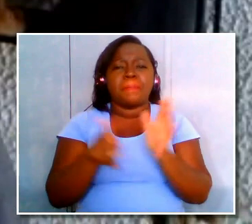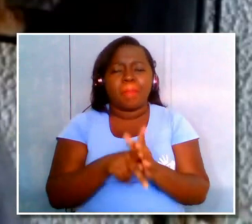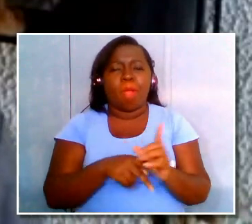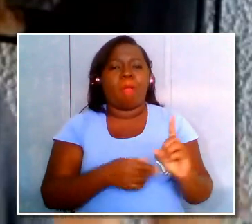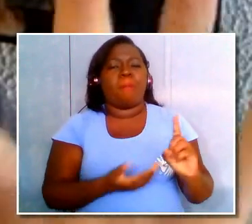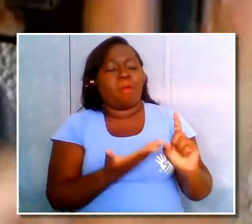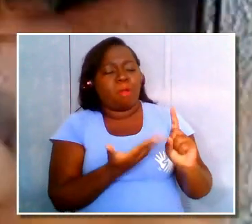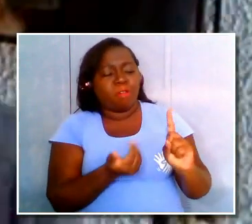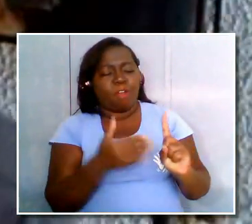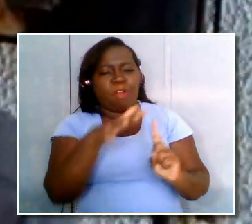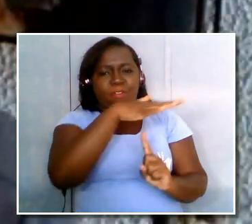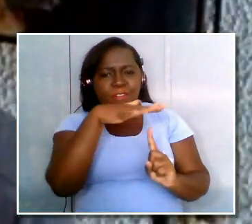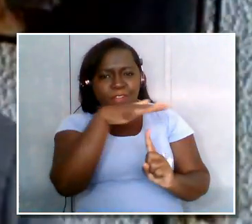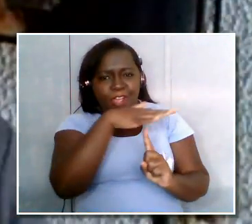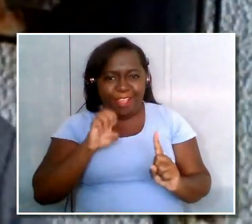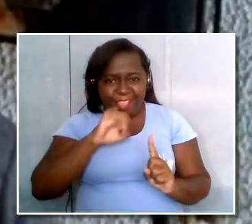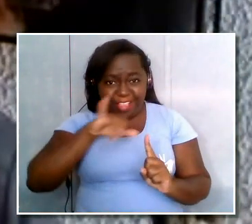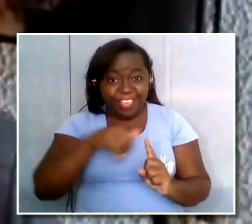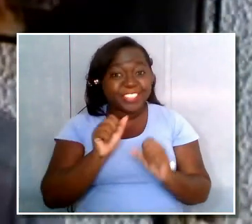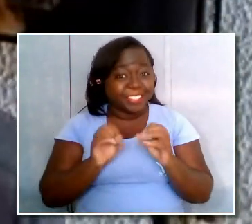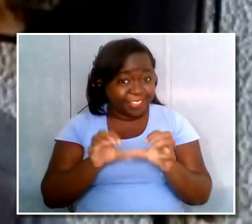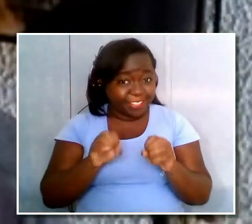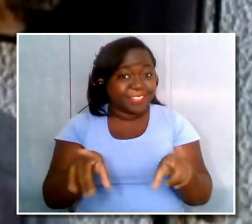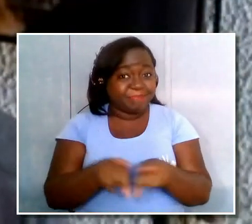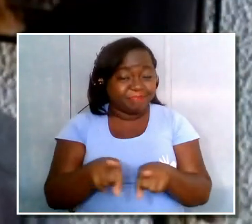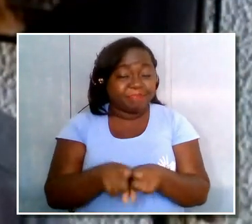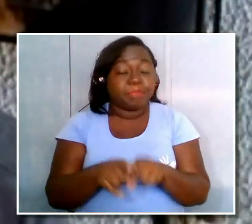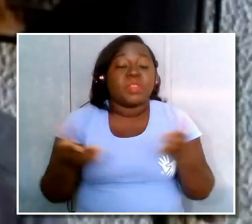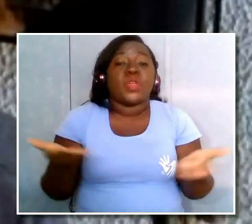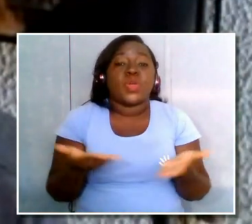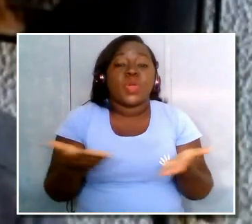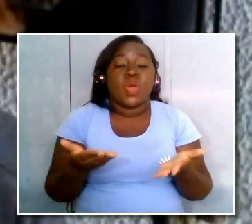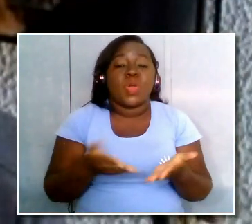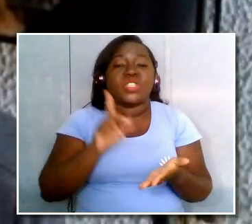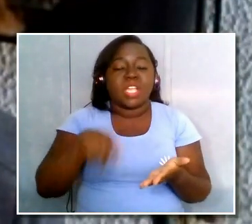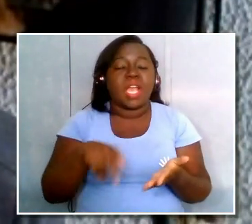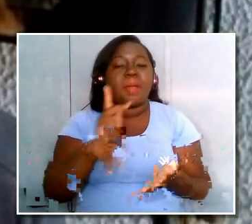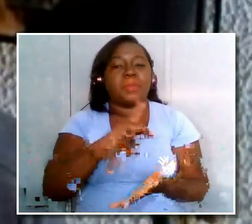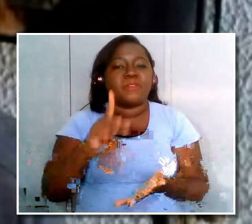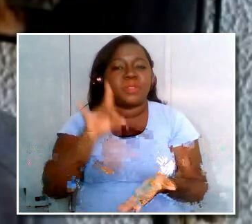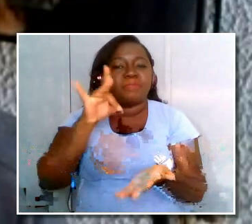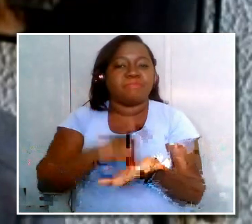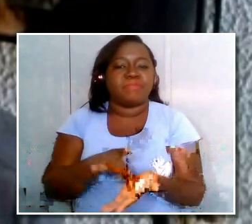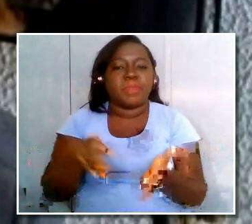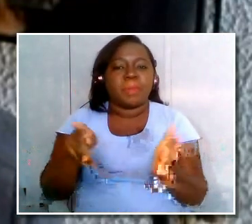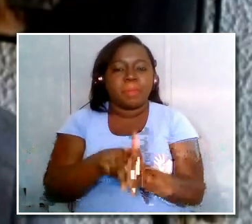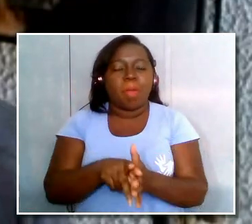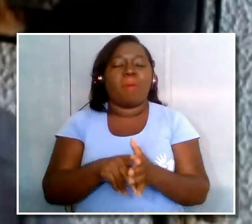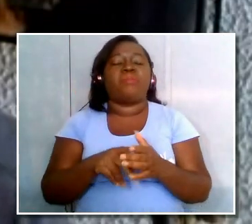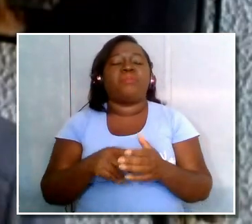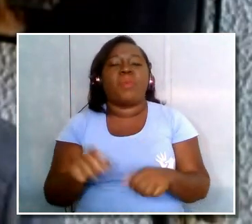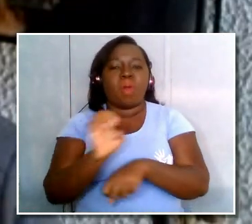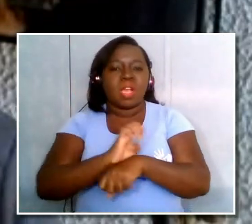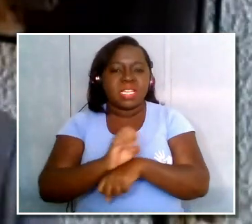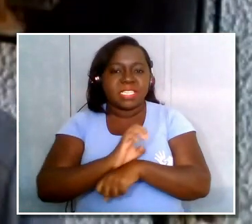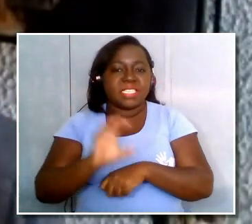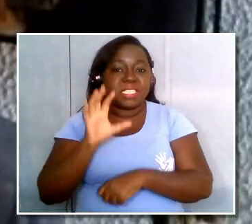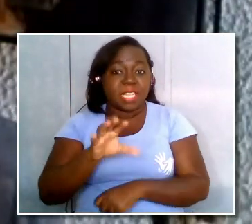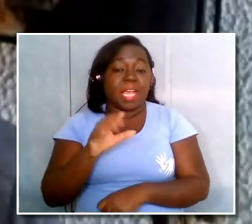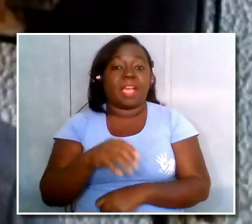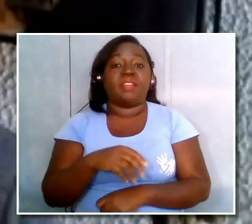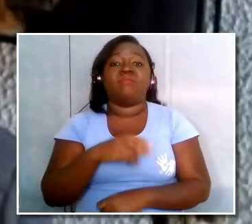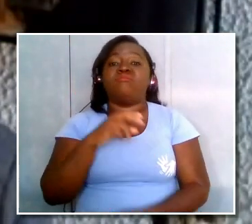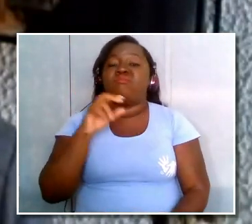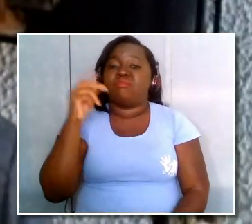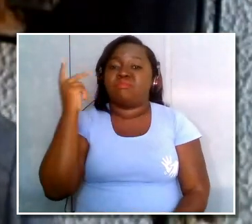adultos, a EJA. Atualmente é professora efetiva da Rede Estadual de Educação de São Paulo, em Sorocaba, e da Rede